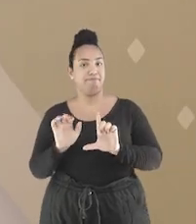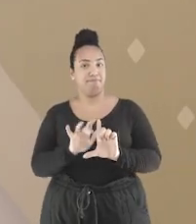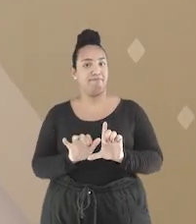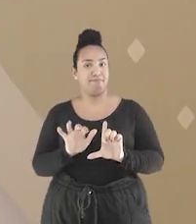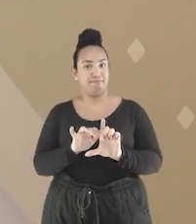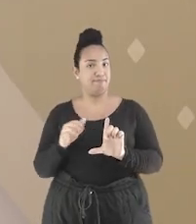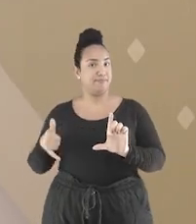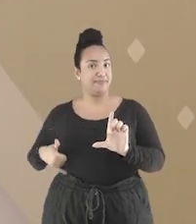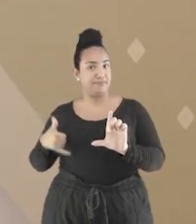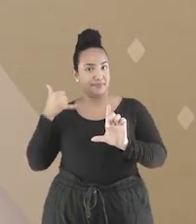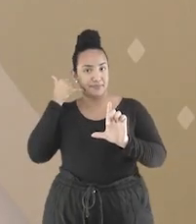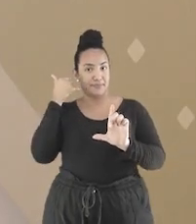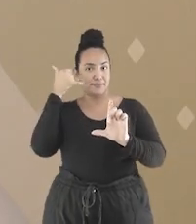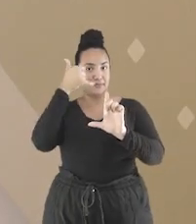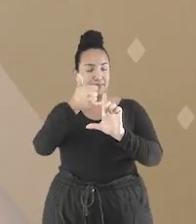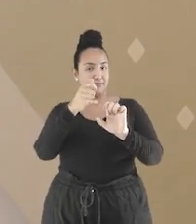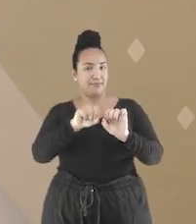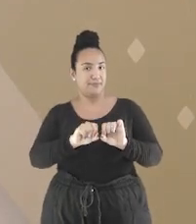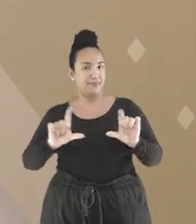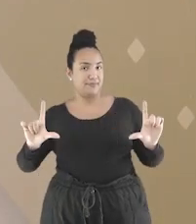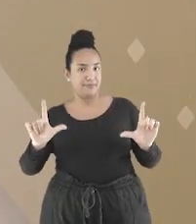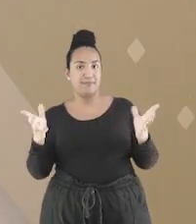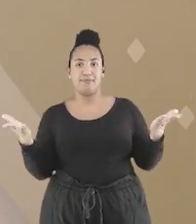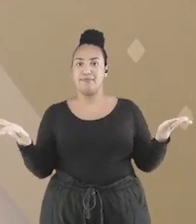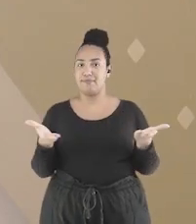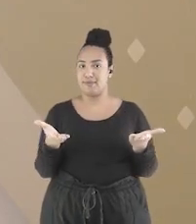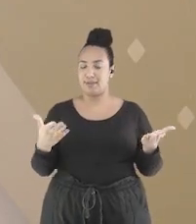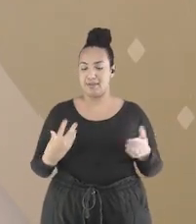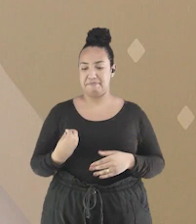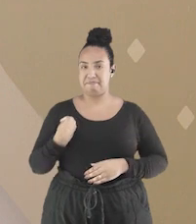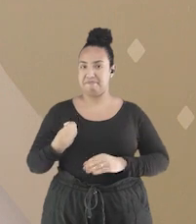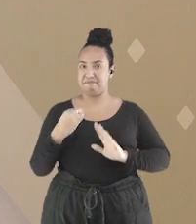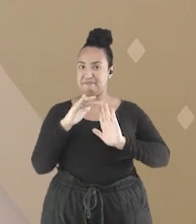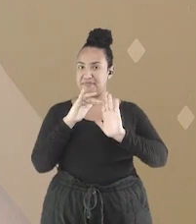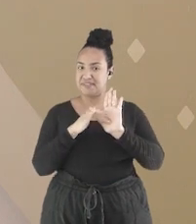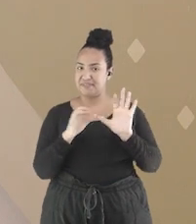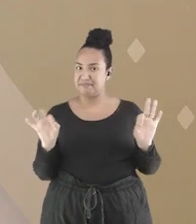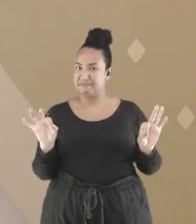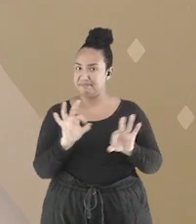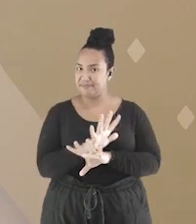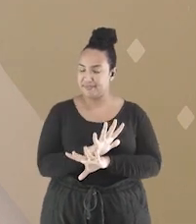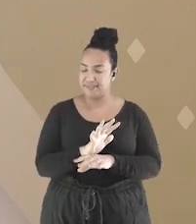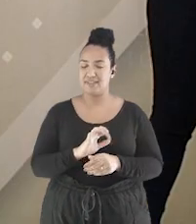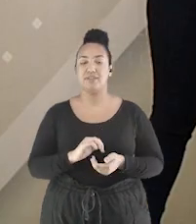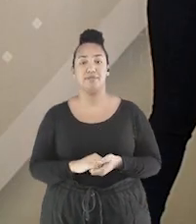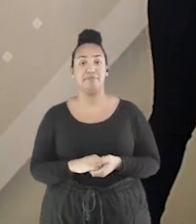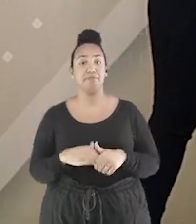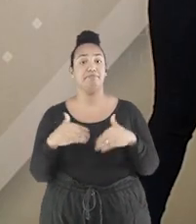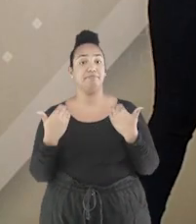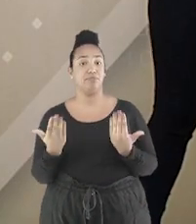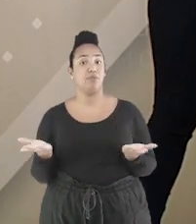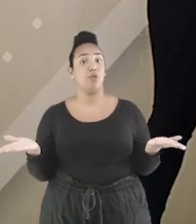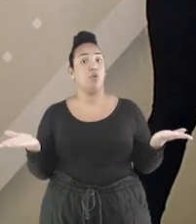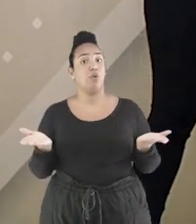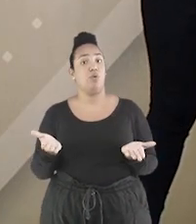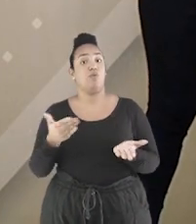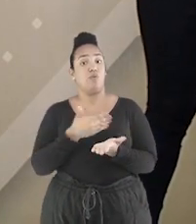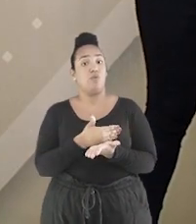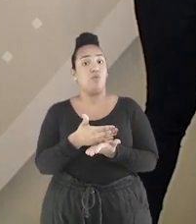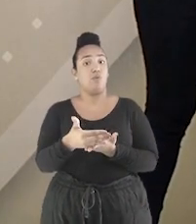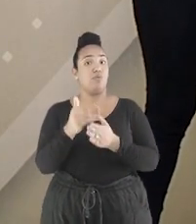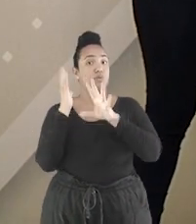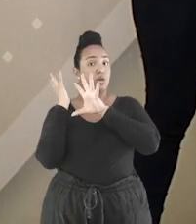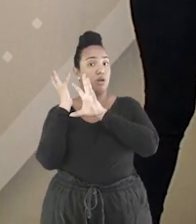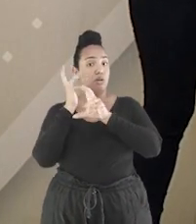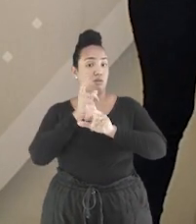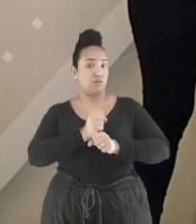apontar o celular para o QR Code que aparece aí na sua tela e marcar a sua presença. Agora sim, vamos para